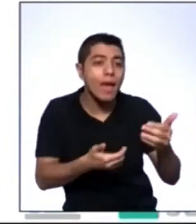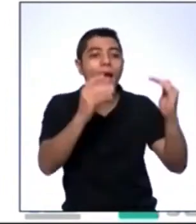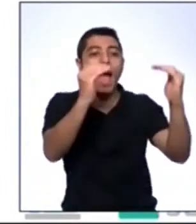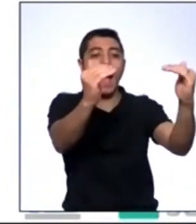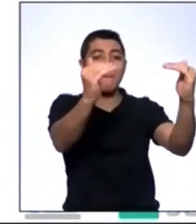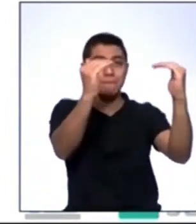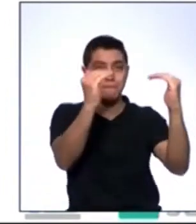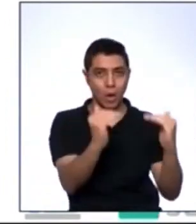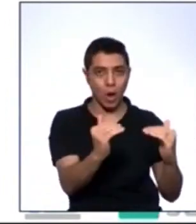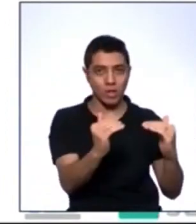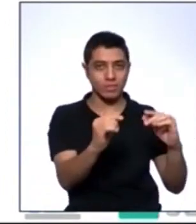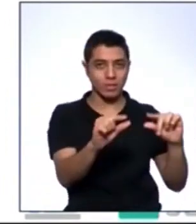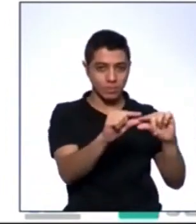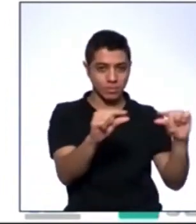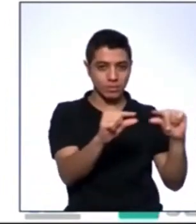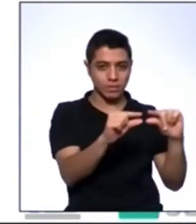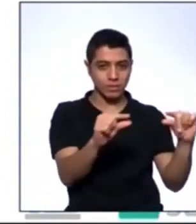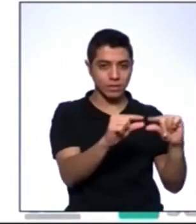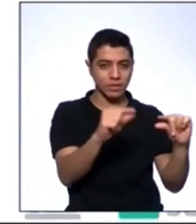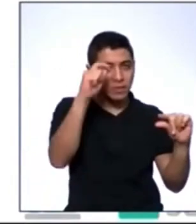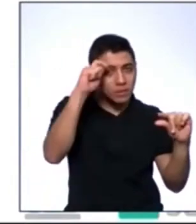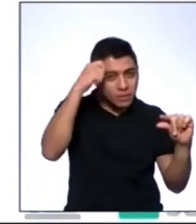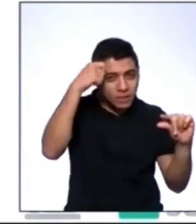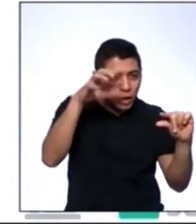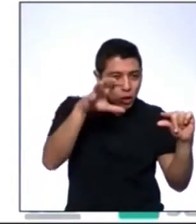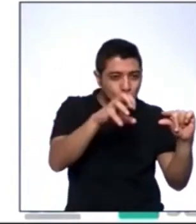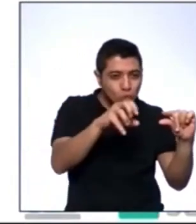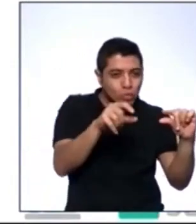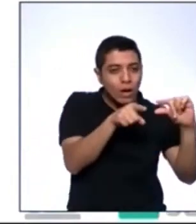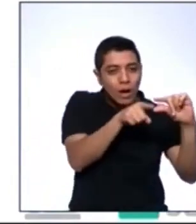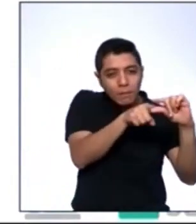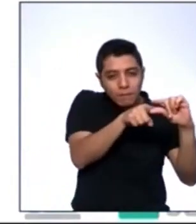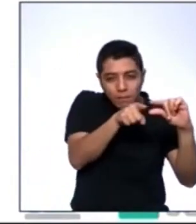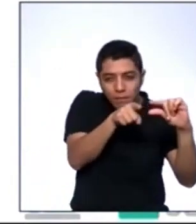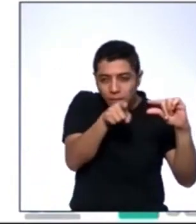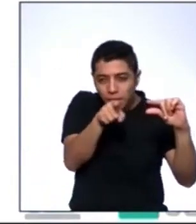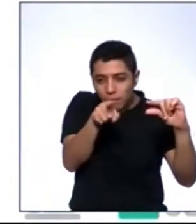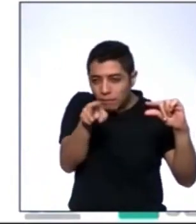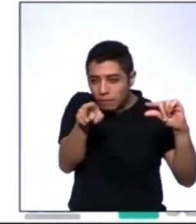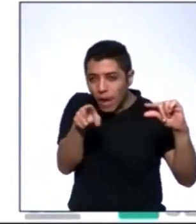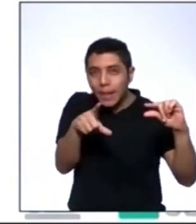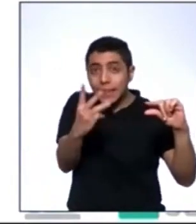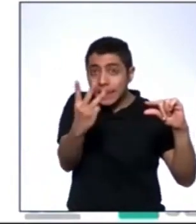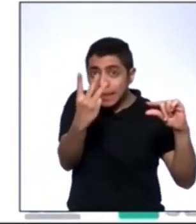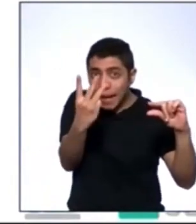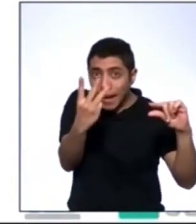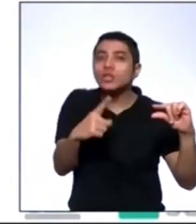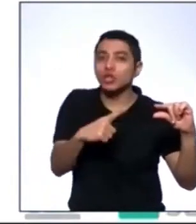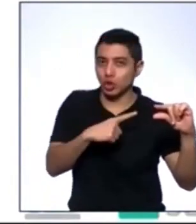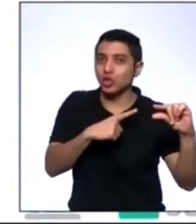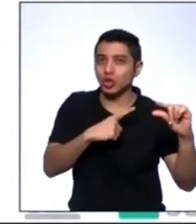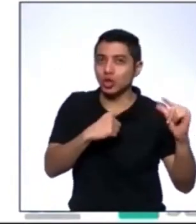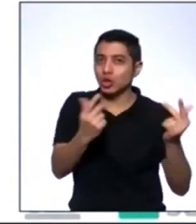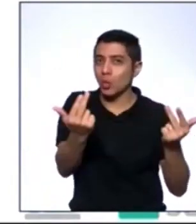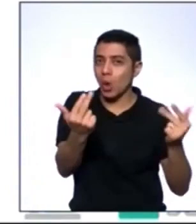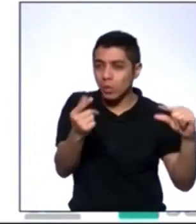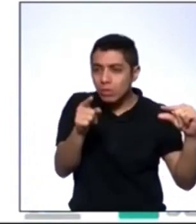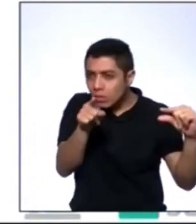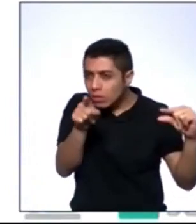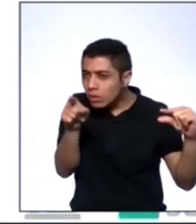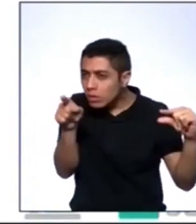lá. Qual deles que não apresenta? O casal 4 não tem aquela bandinha. Se não tem aquela